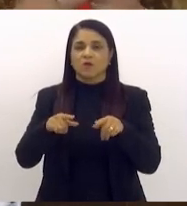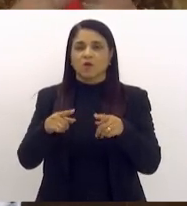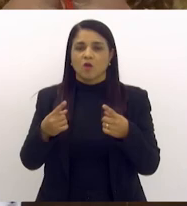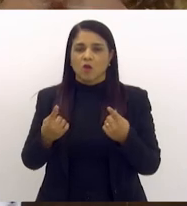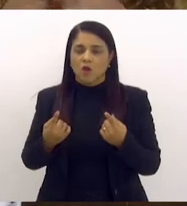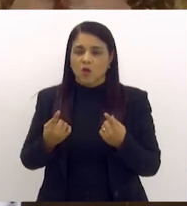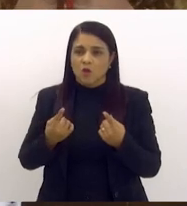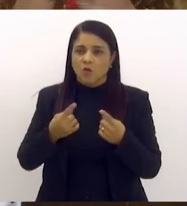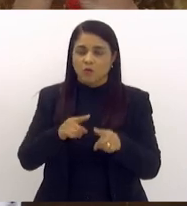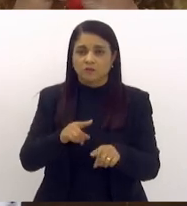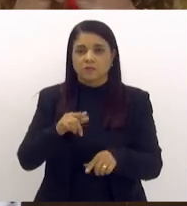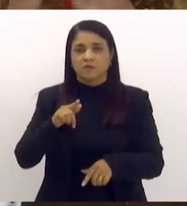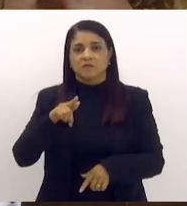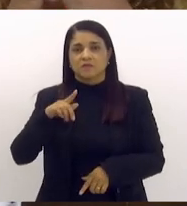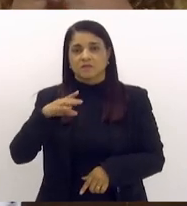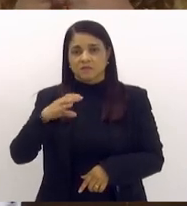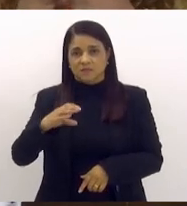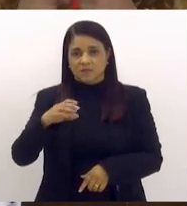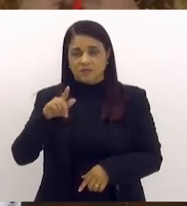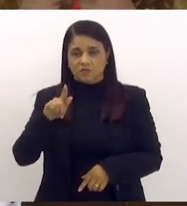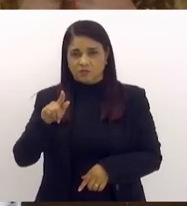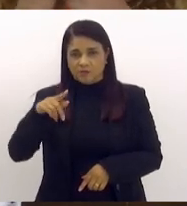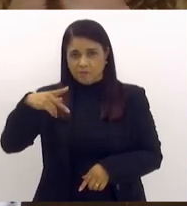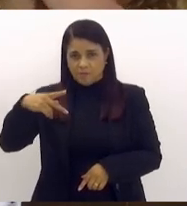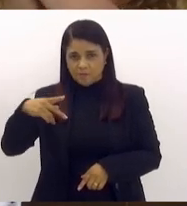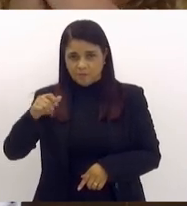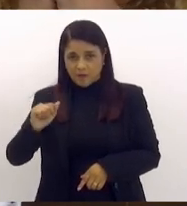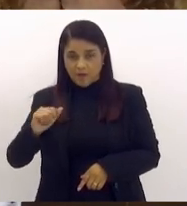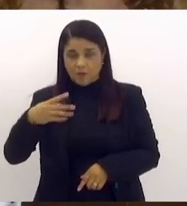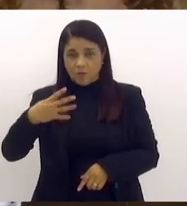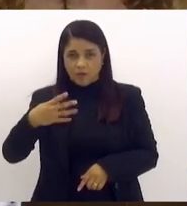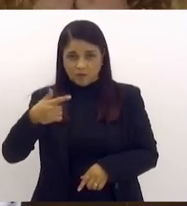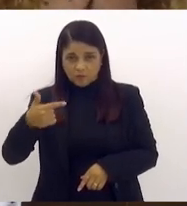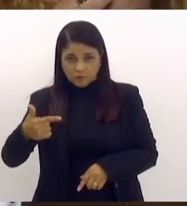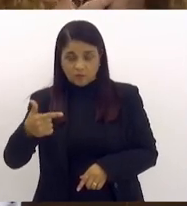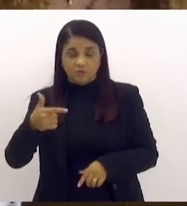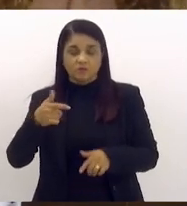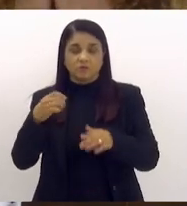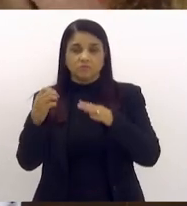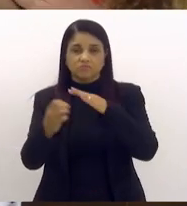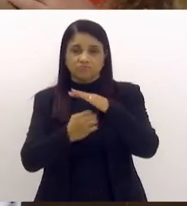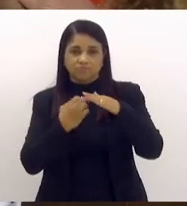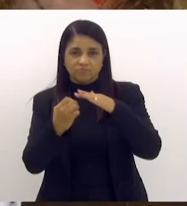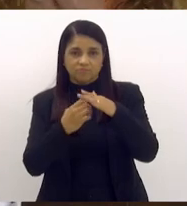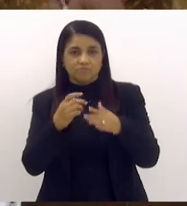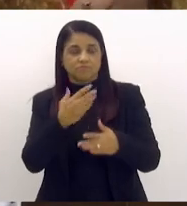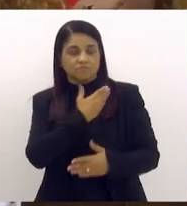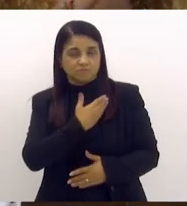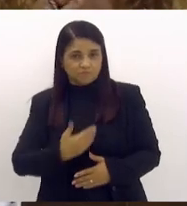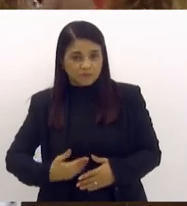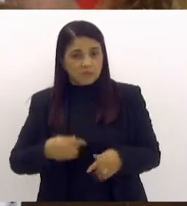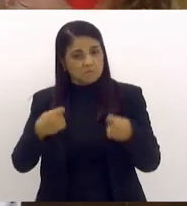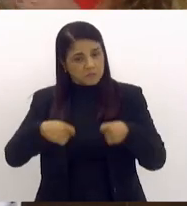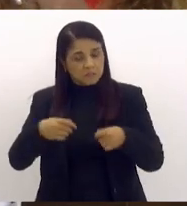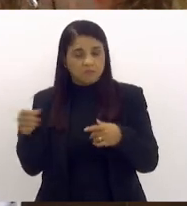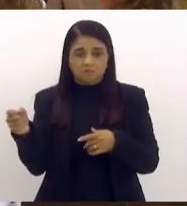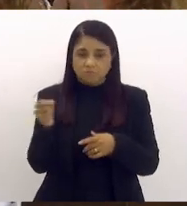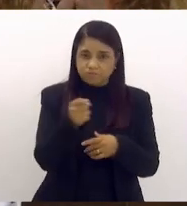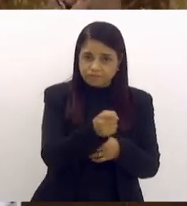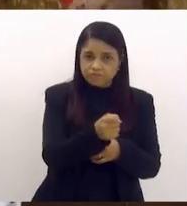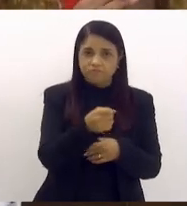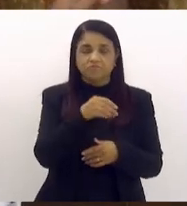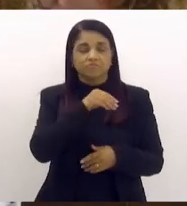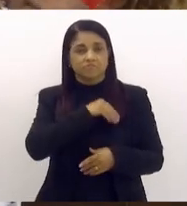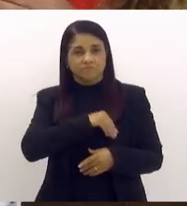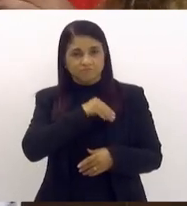cgpar 42 que tem a ver com as negociações nas empresas públicas Porque sim a gente quer gerar emprego a gente quer gerar renda a